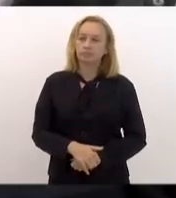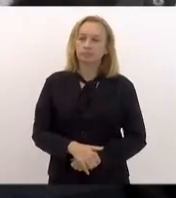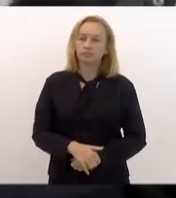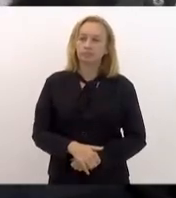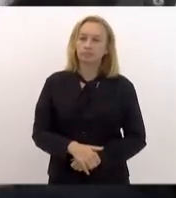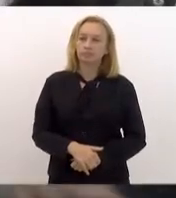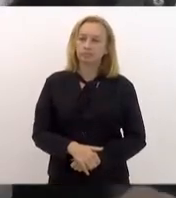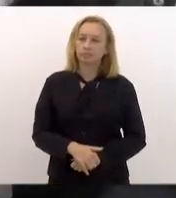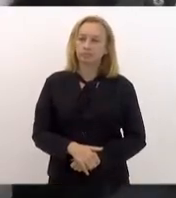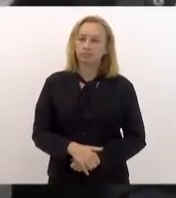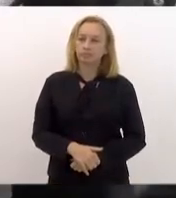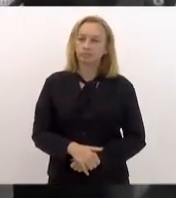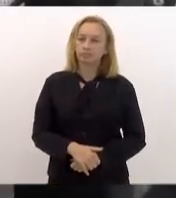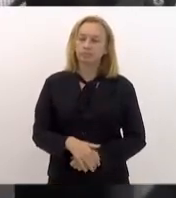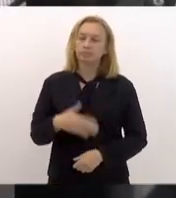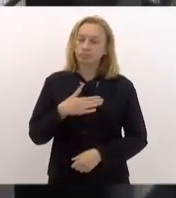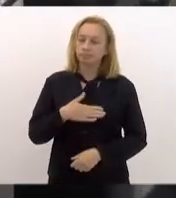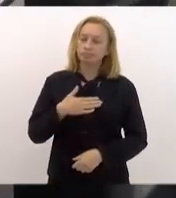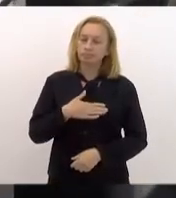eu gostaria